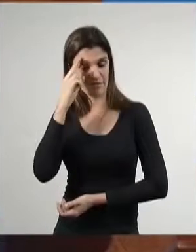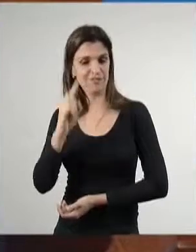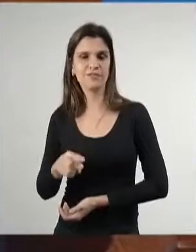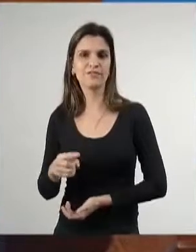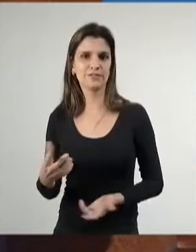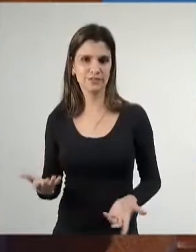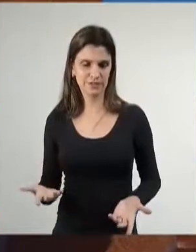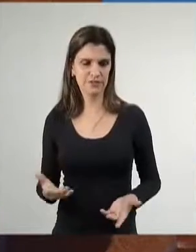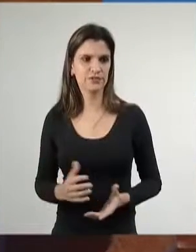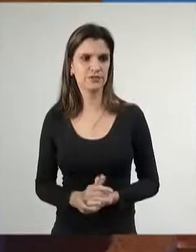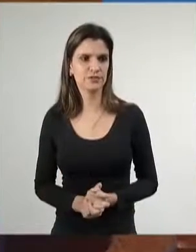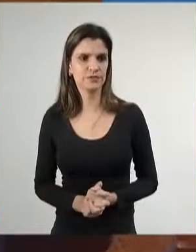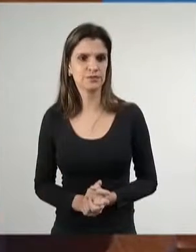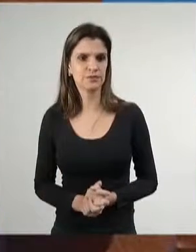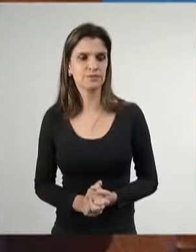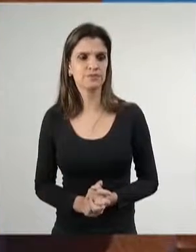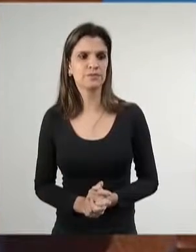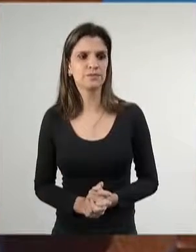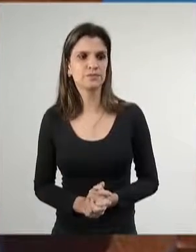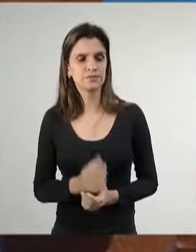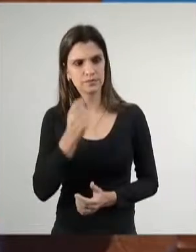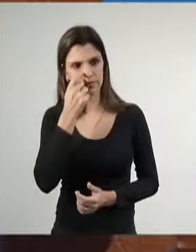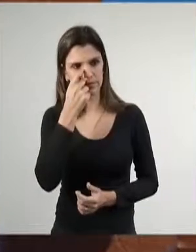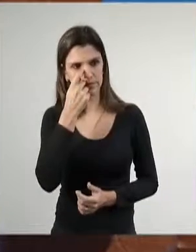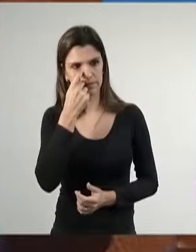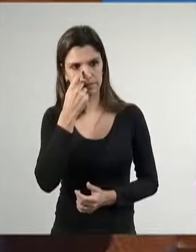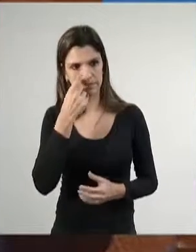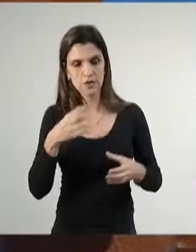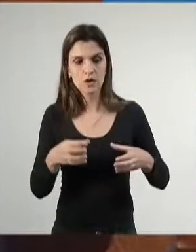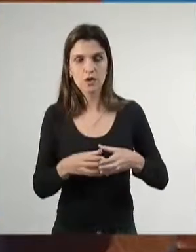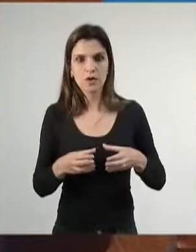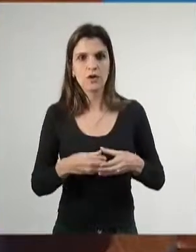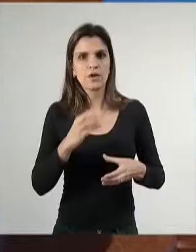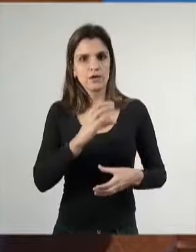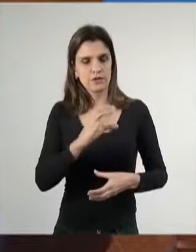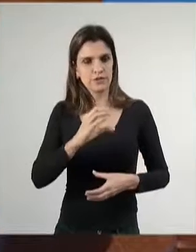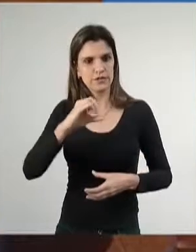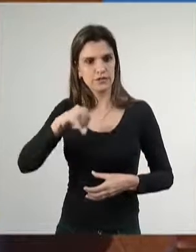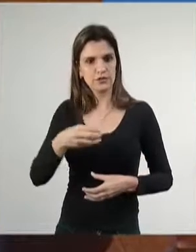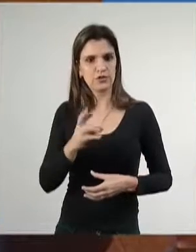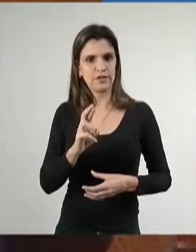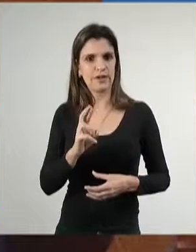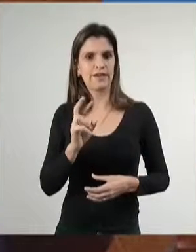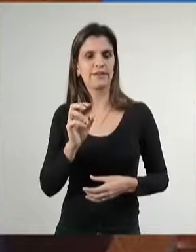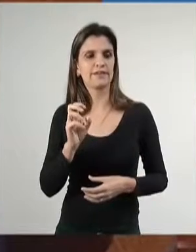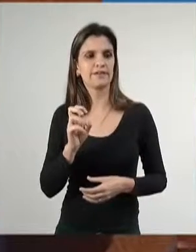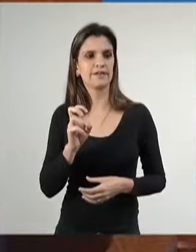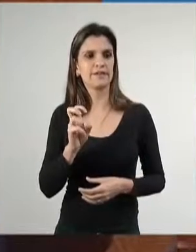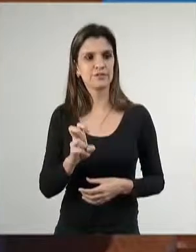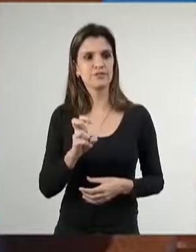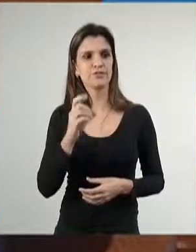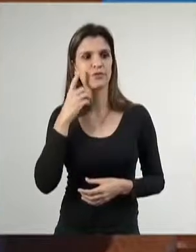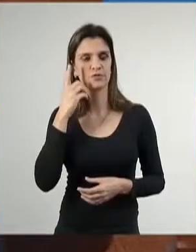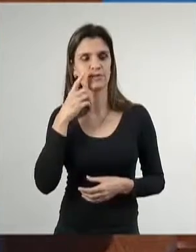companheiros, nós somos em 5 membros na Comissão de Constituição e Justiça, todos